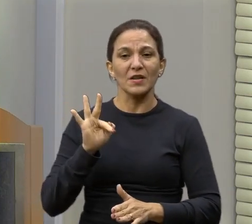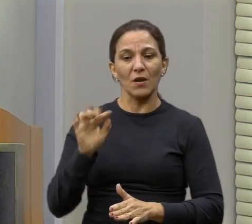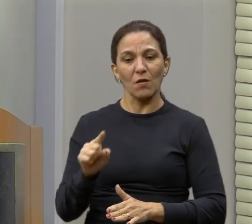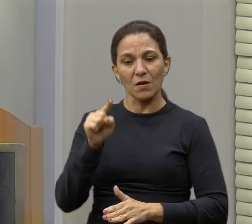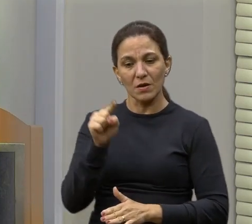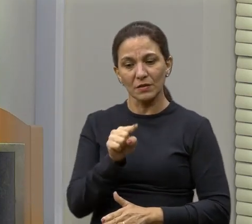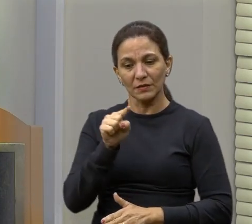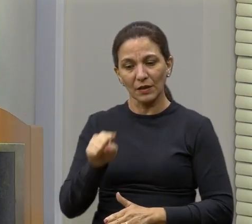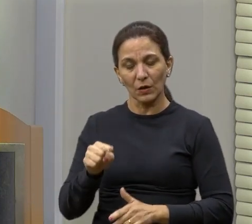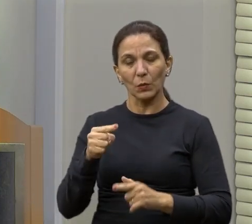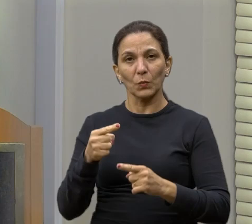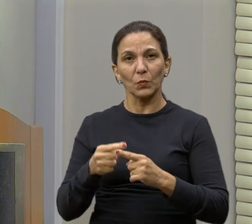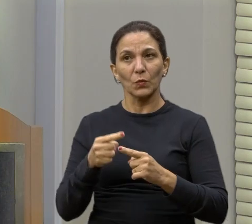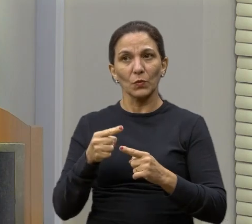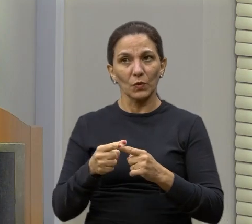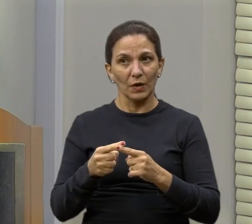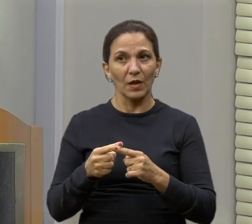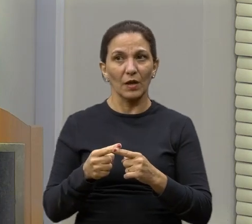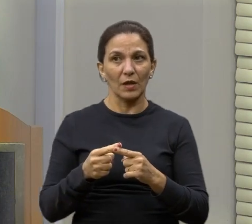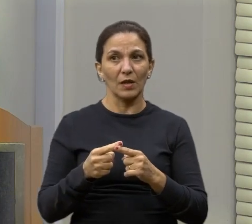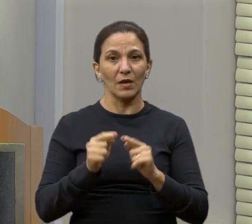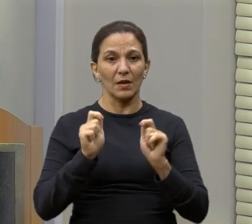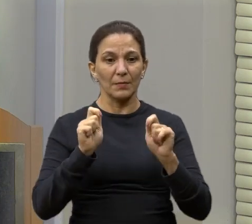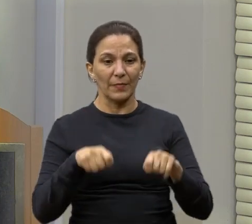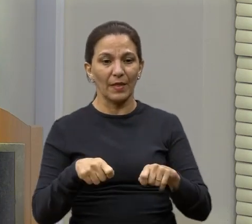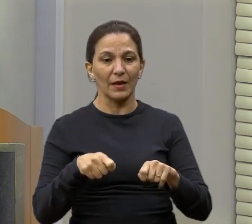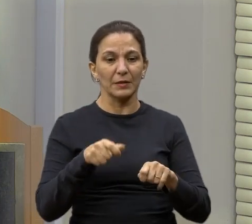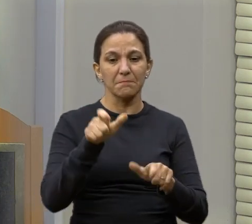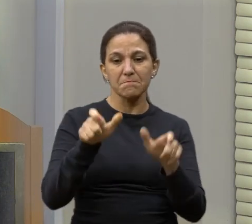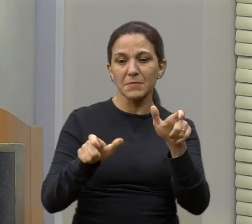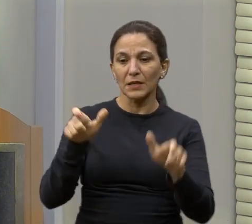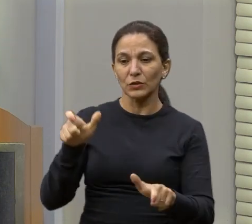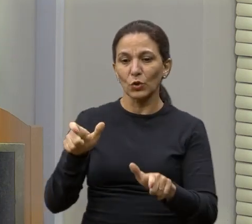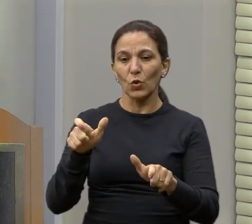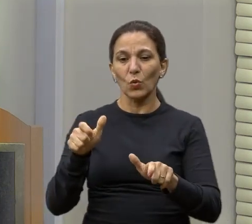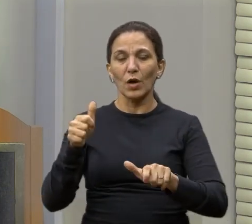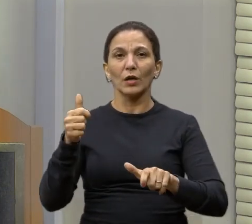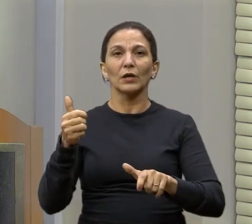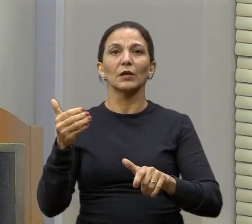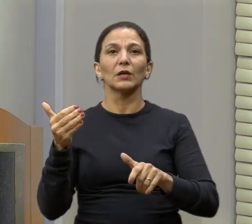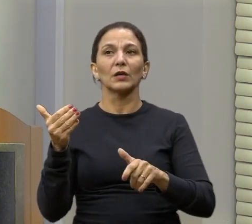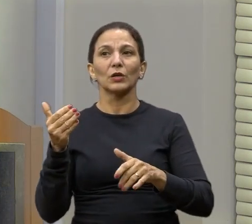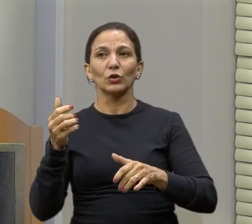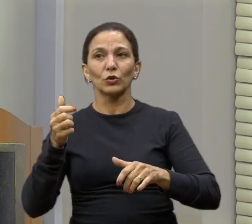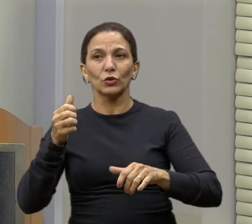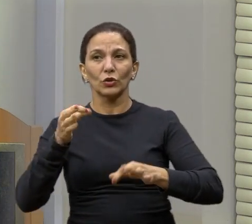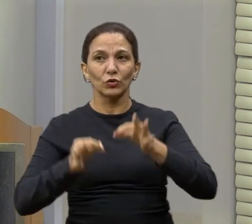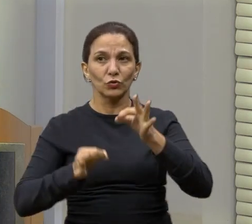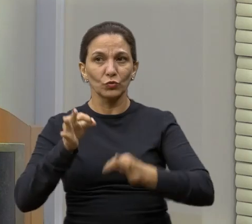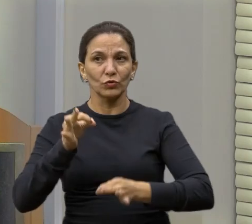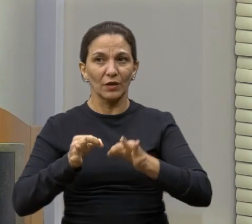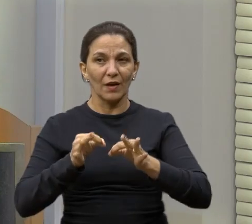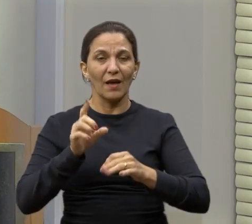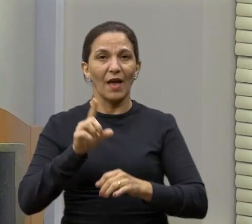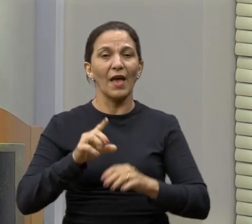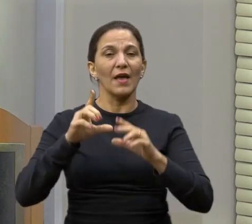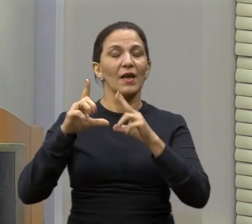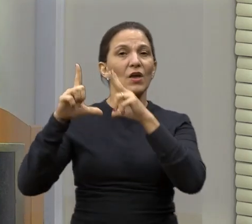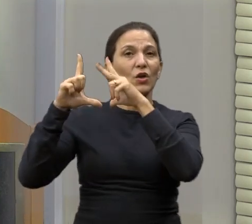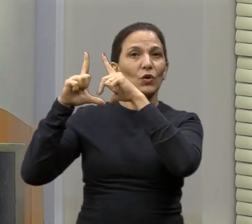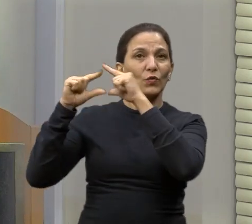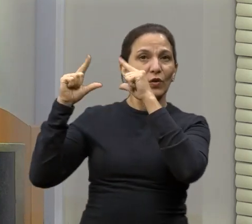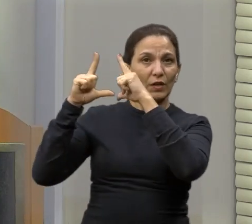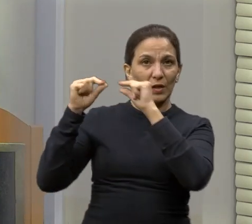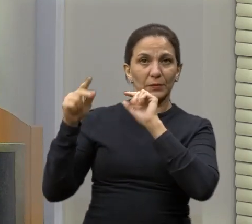porque a competência para julgar cada uma dessas pessoas é da Justiça Federal do Distrito Federal. Ninguém